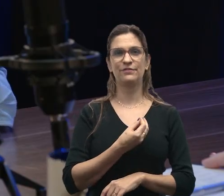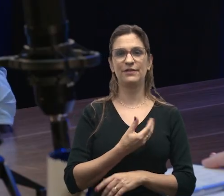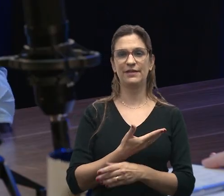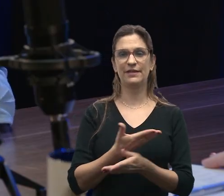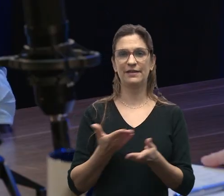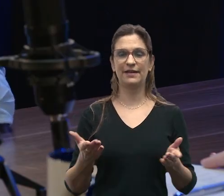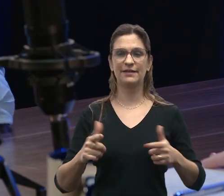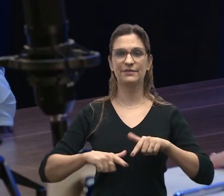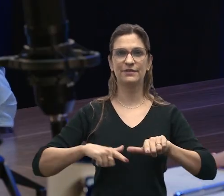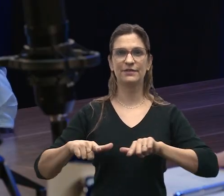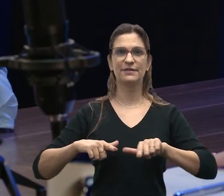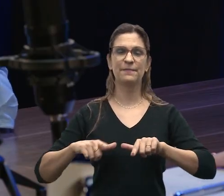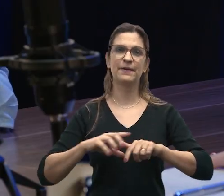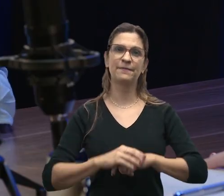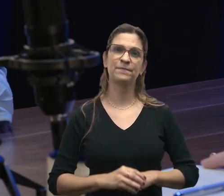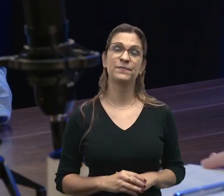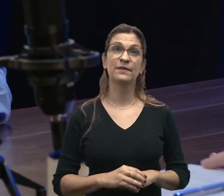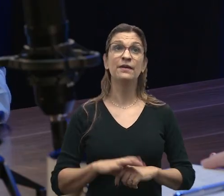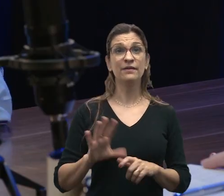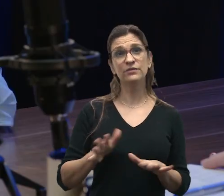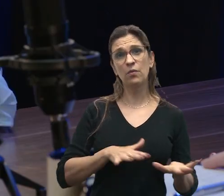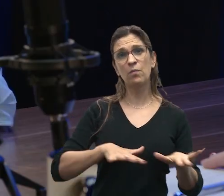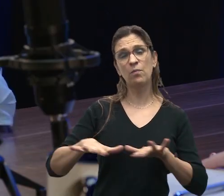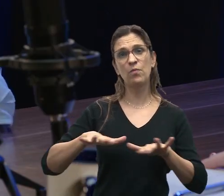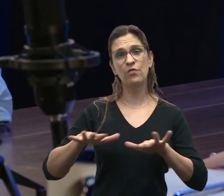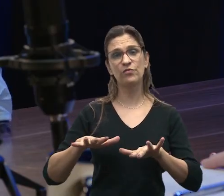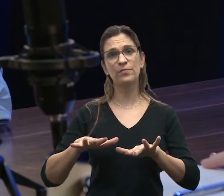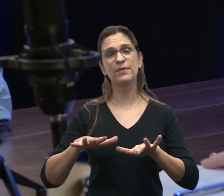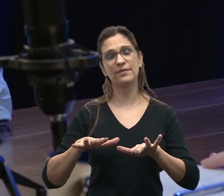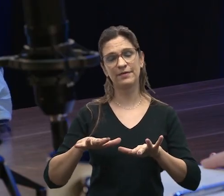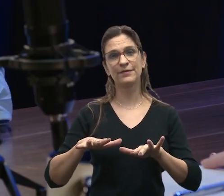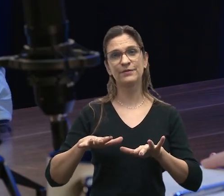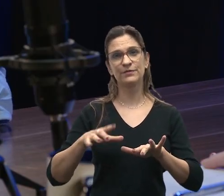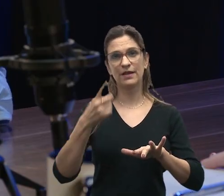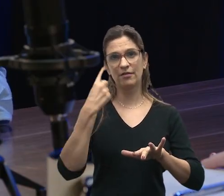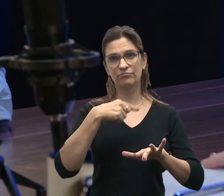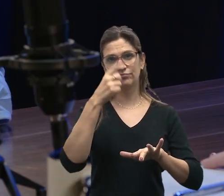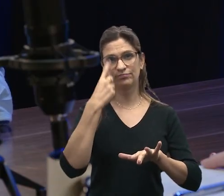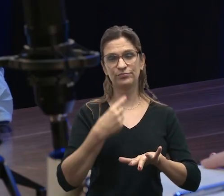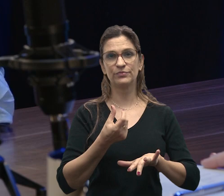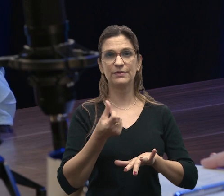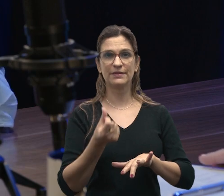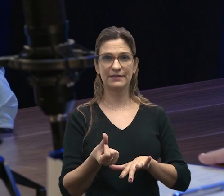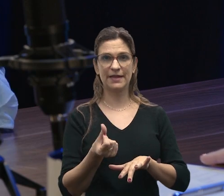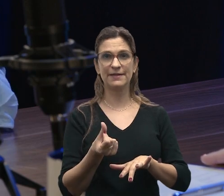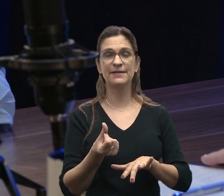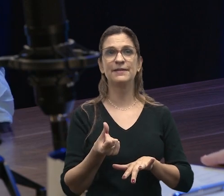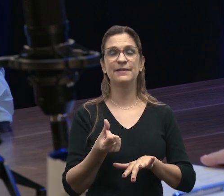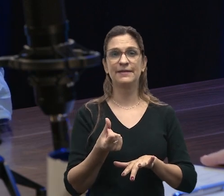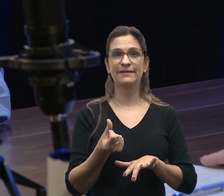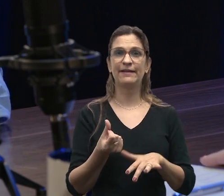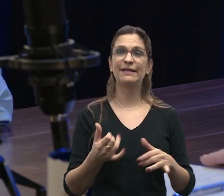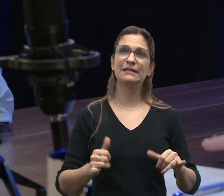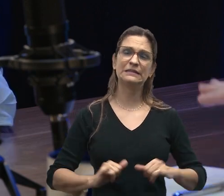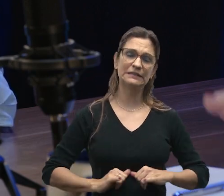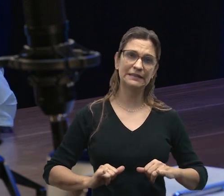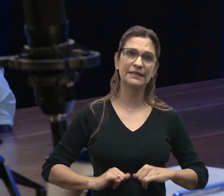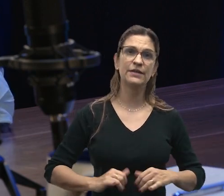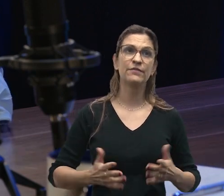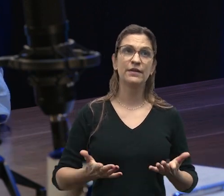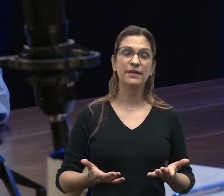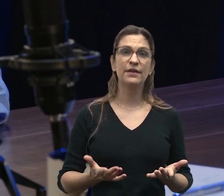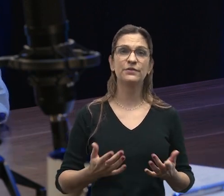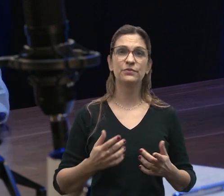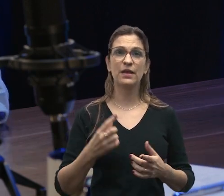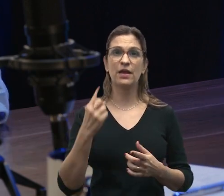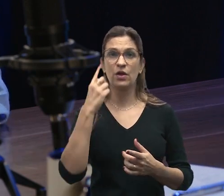nacional da redução da jornada, que a gente quer que acabe essa jornada que são 6 por 1, que também é um sacrifício, você ter um dia só para você cuidar